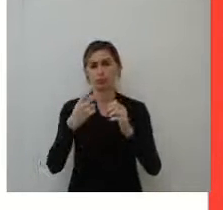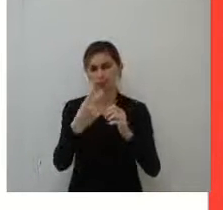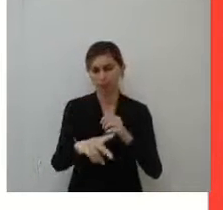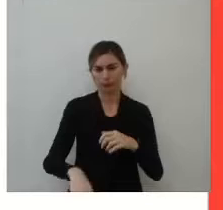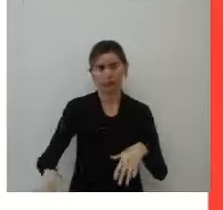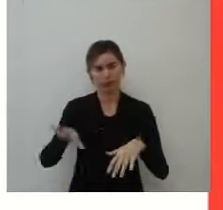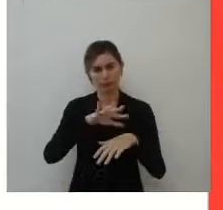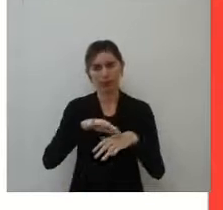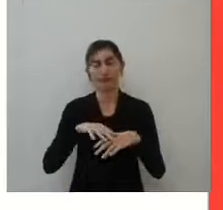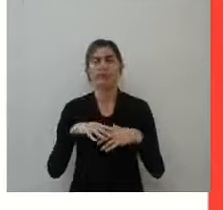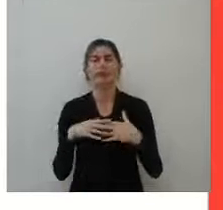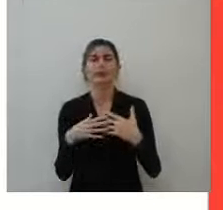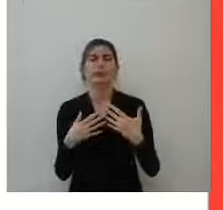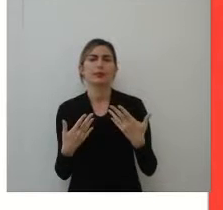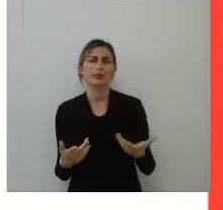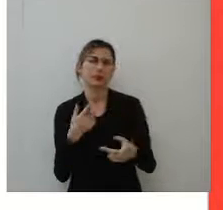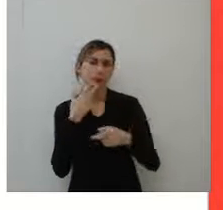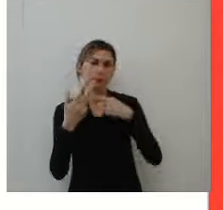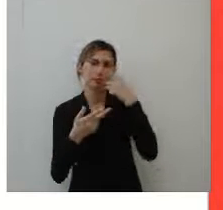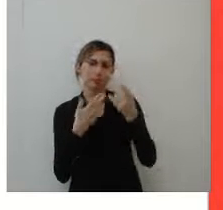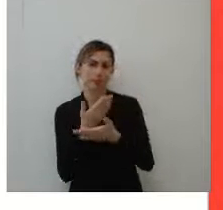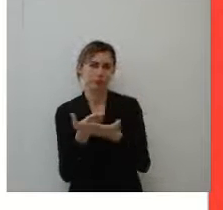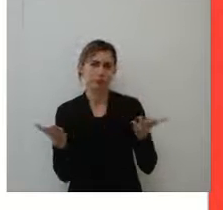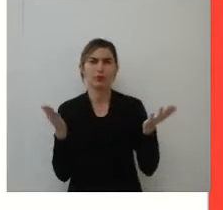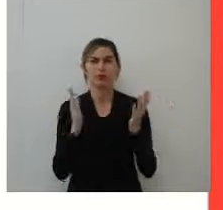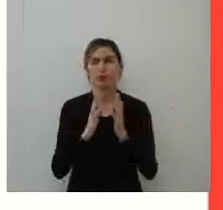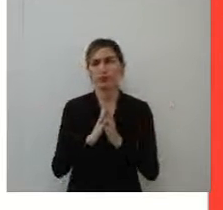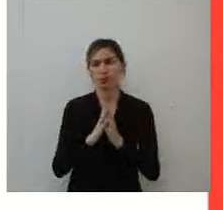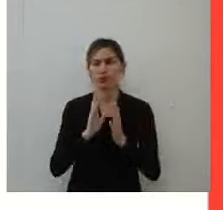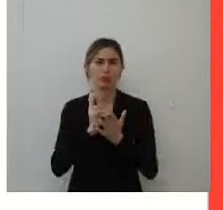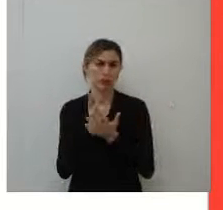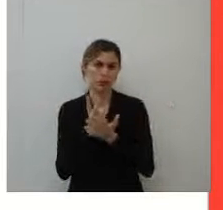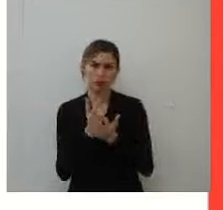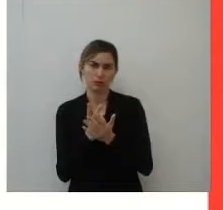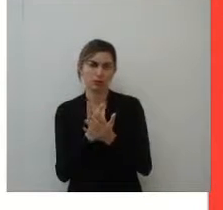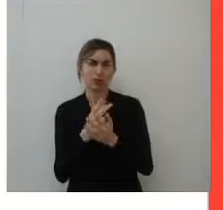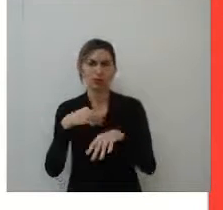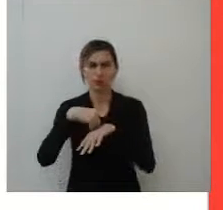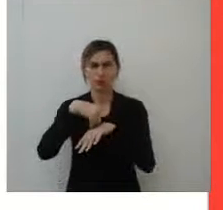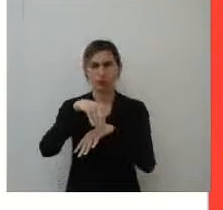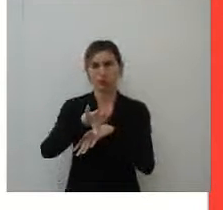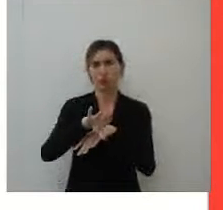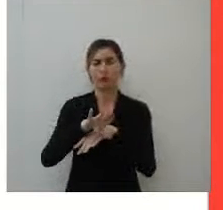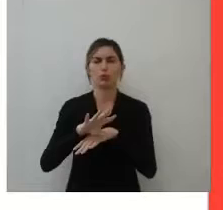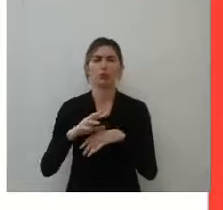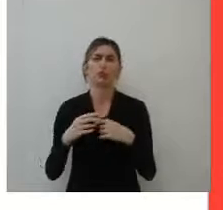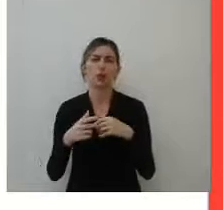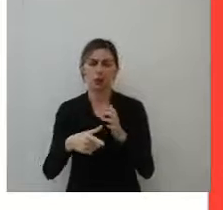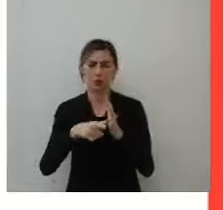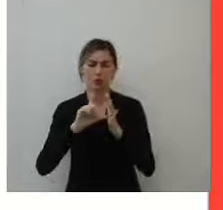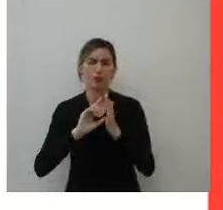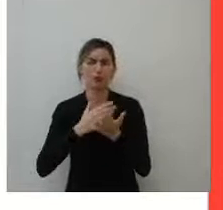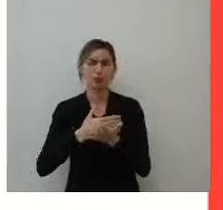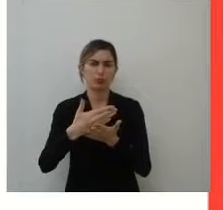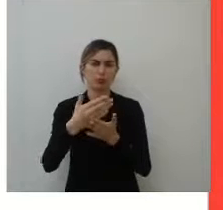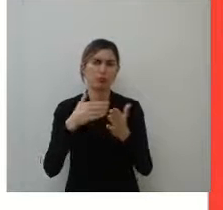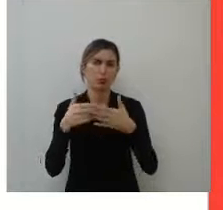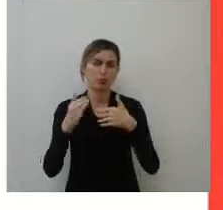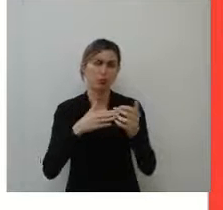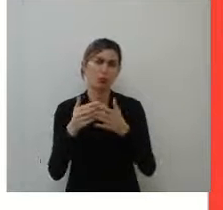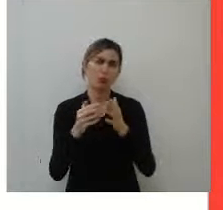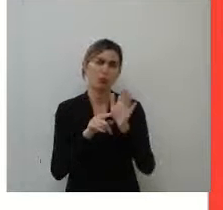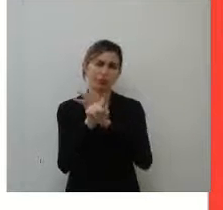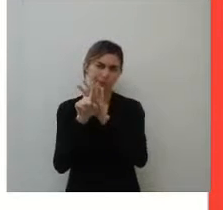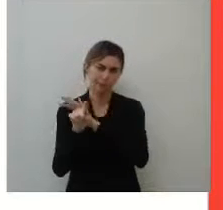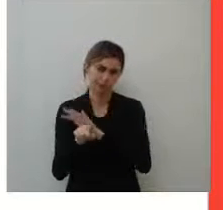tá? Falando com vocês sobre questões, eu sempre recomendo que antes de vocês começarem a fazer qualquer tipo de